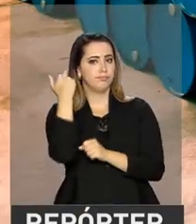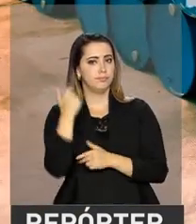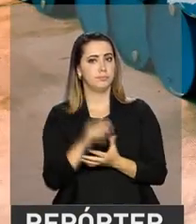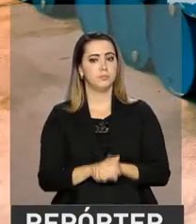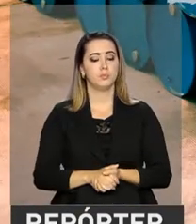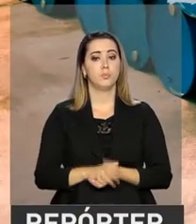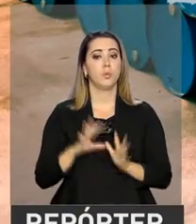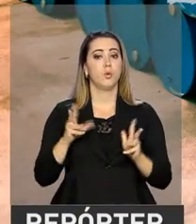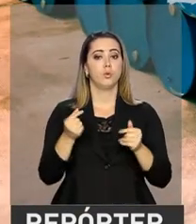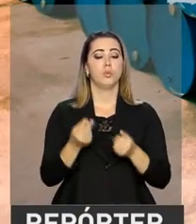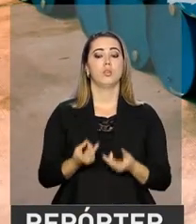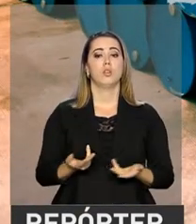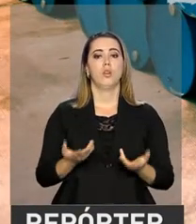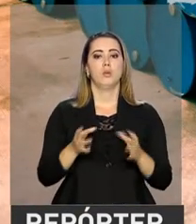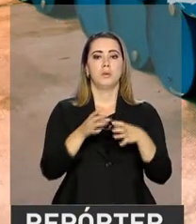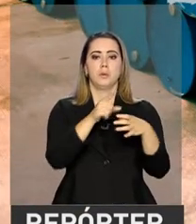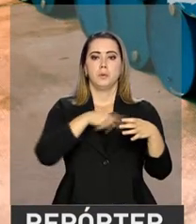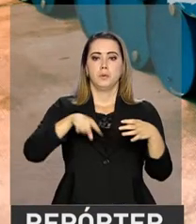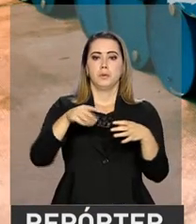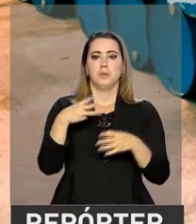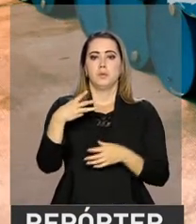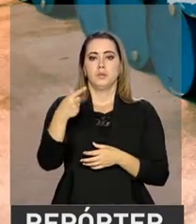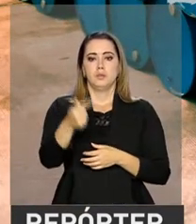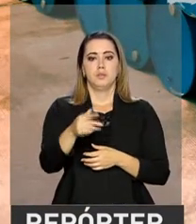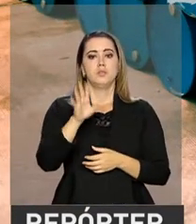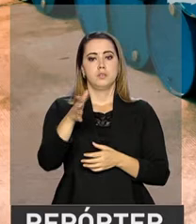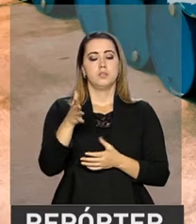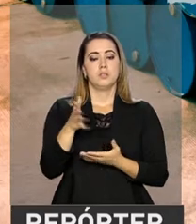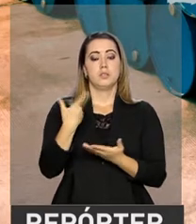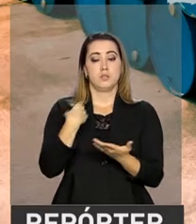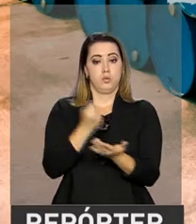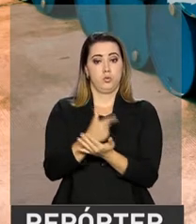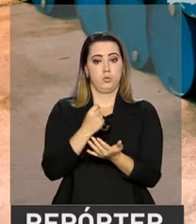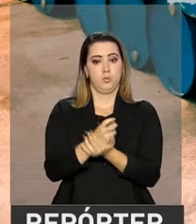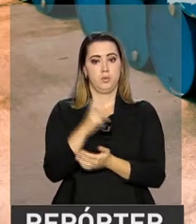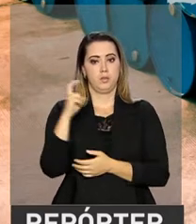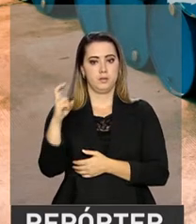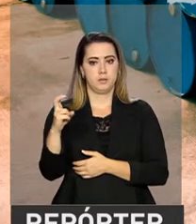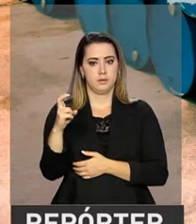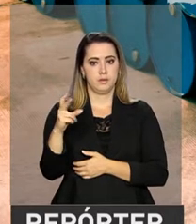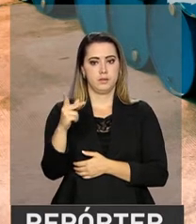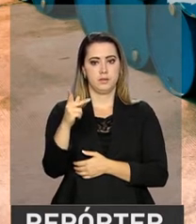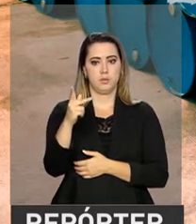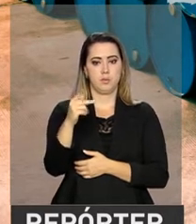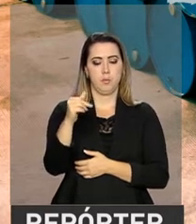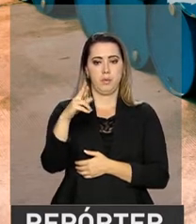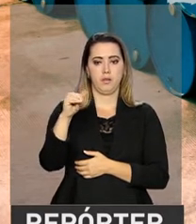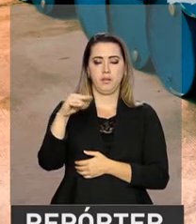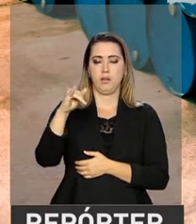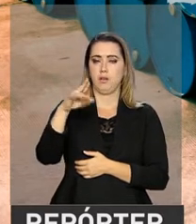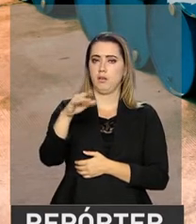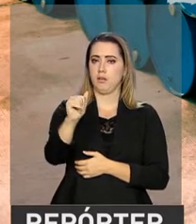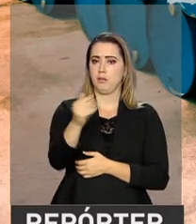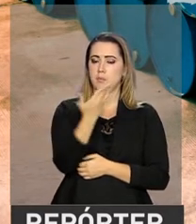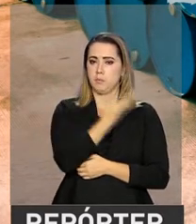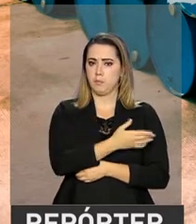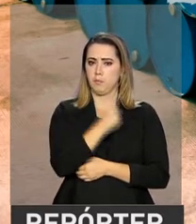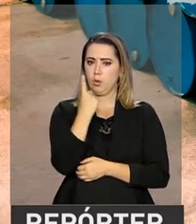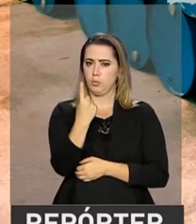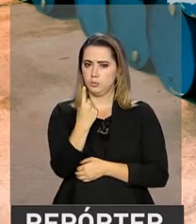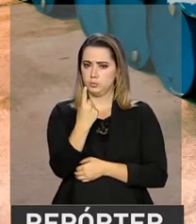e 37 foram arrematados sendo cinco na bacia do parnaíba na região nordeste 11 na bacia